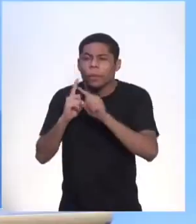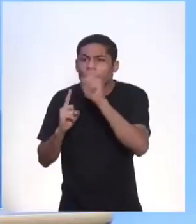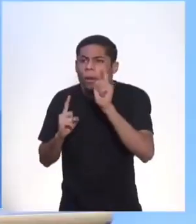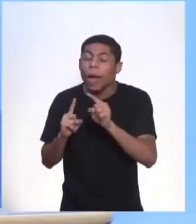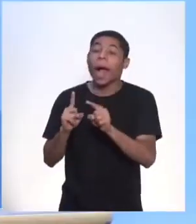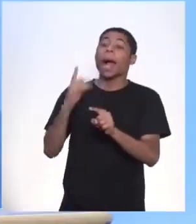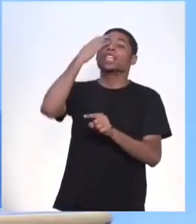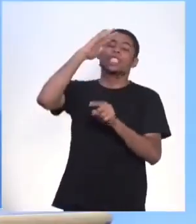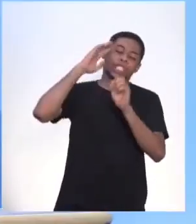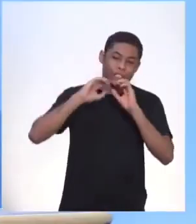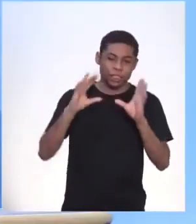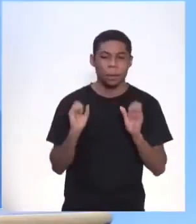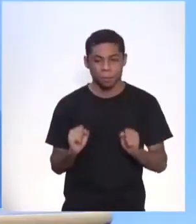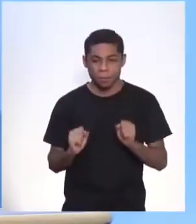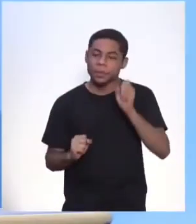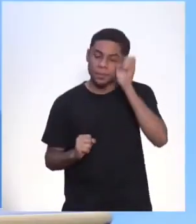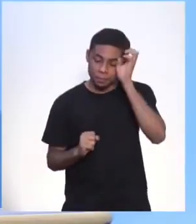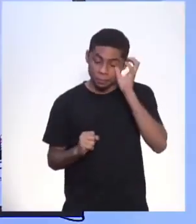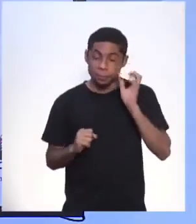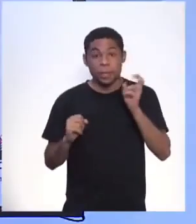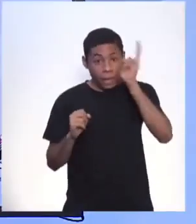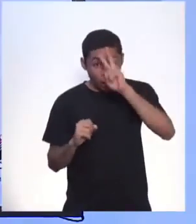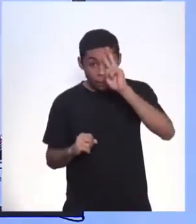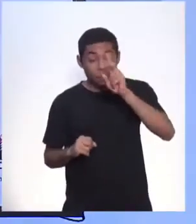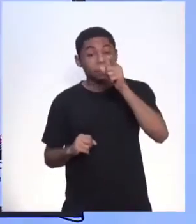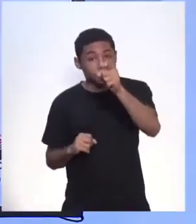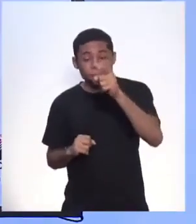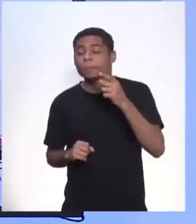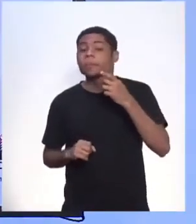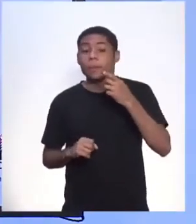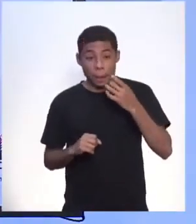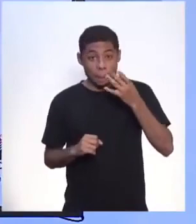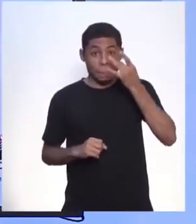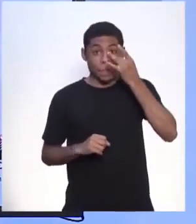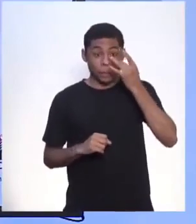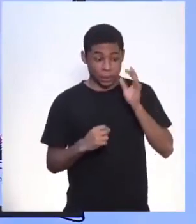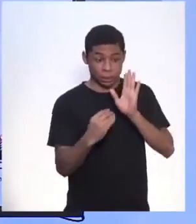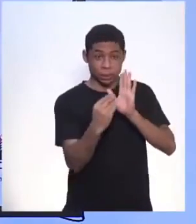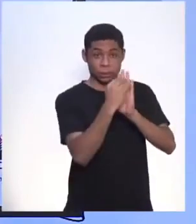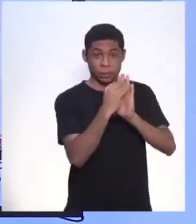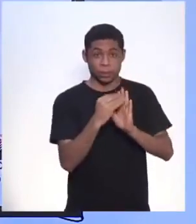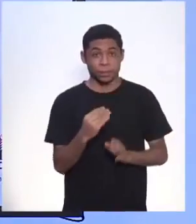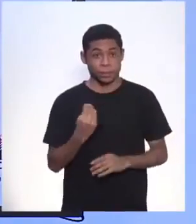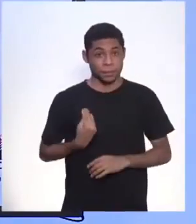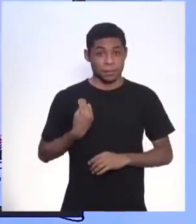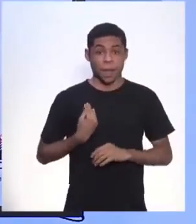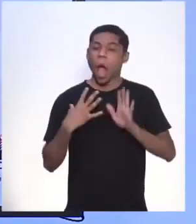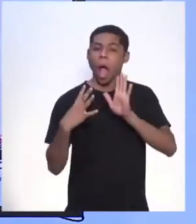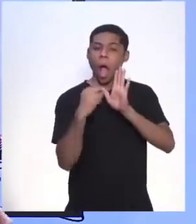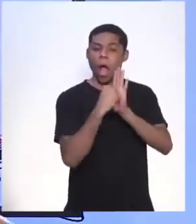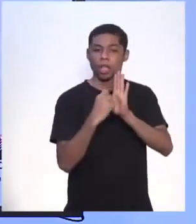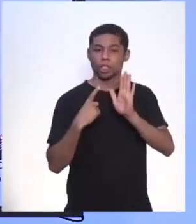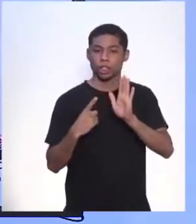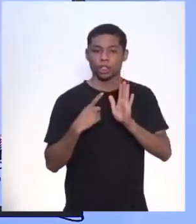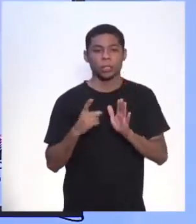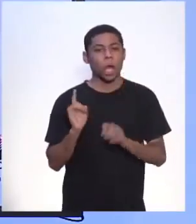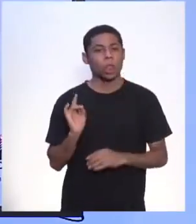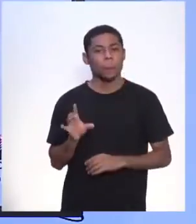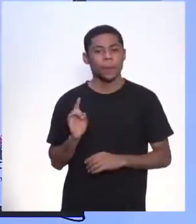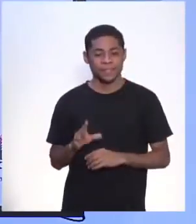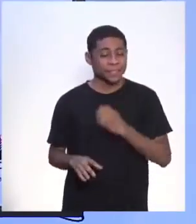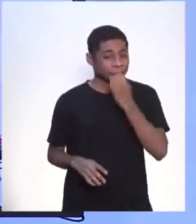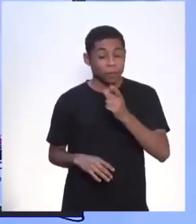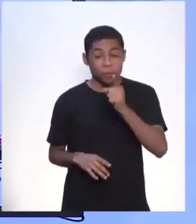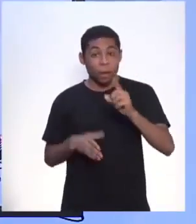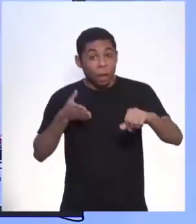atividade. Lembrando que está valendo presença, né? Lembrando, boa, Tony, lembrando que está valendo presença. Ela é registrada, né, automaticamente, né,